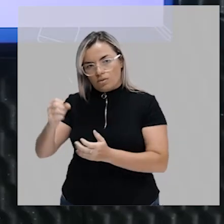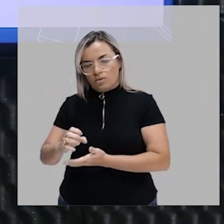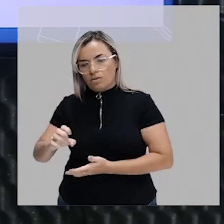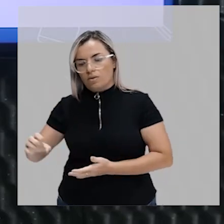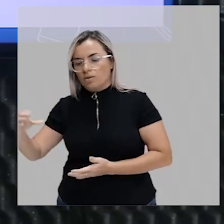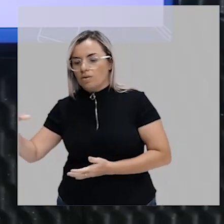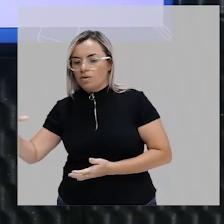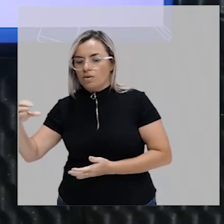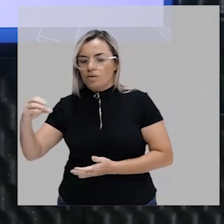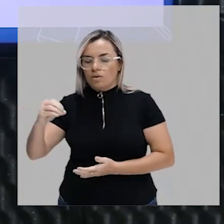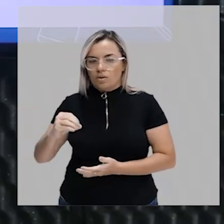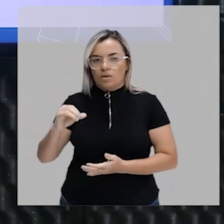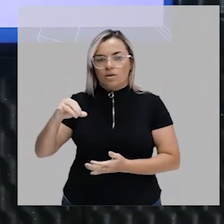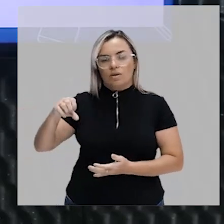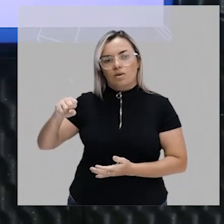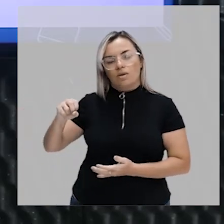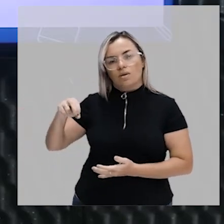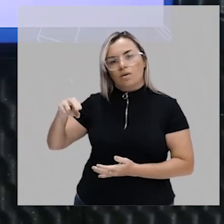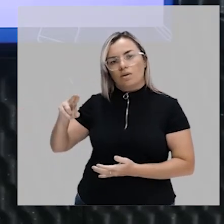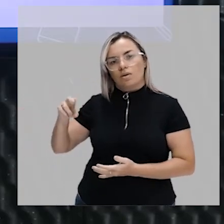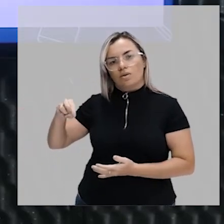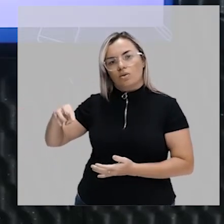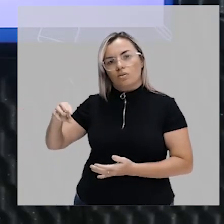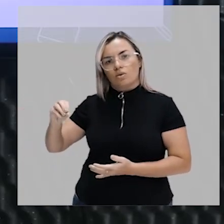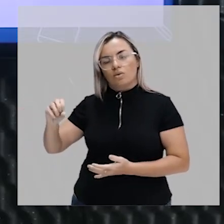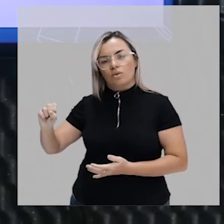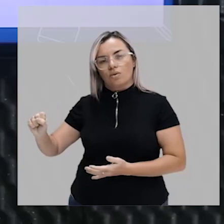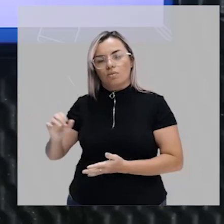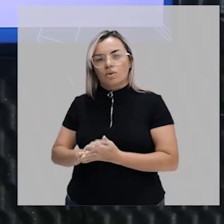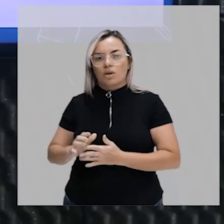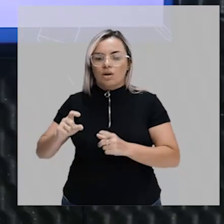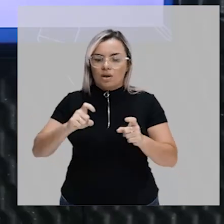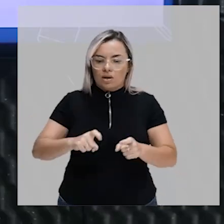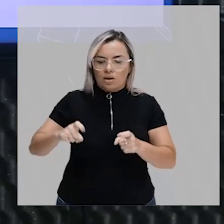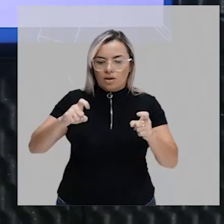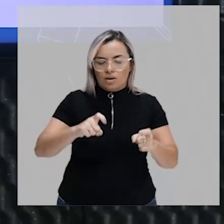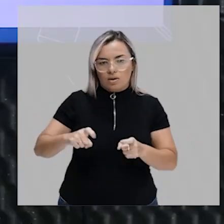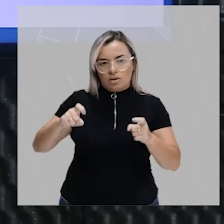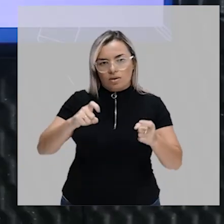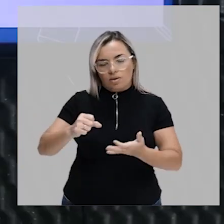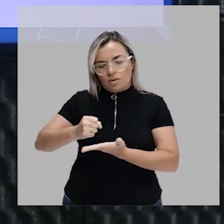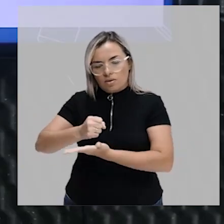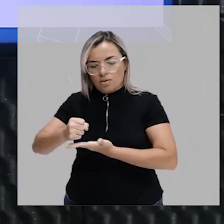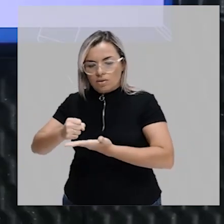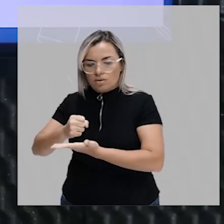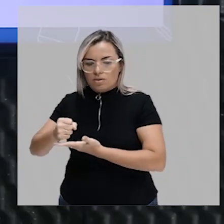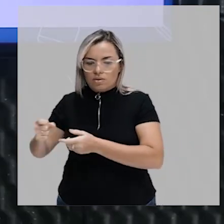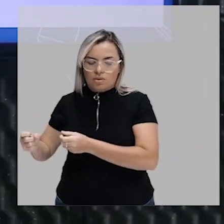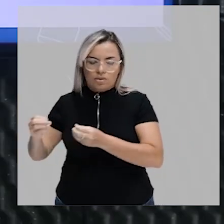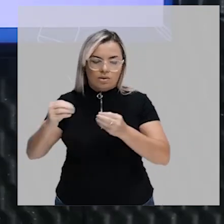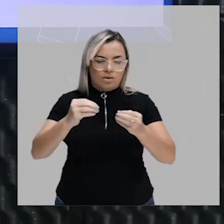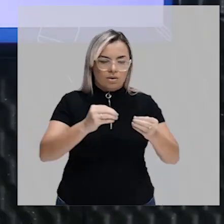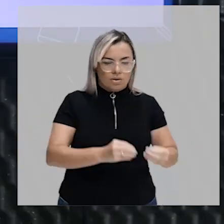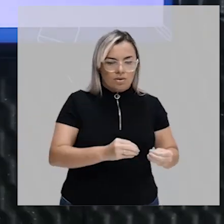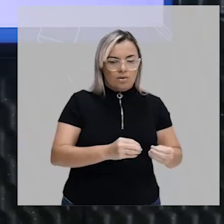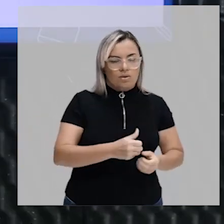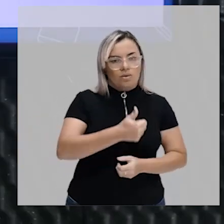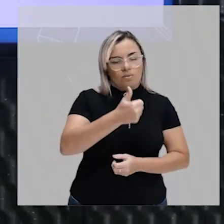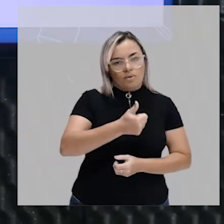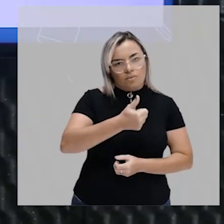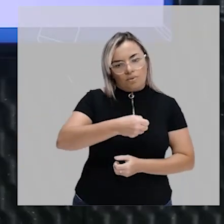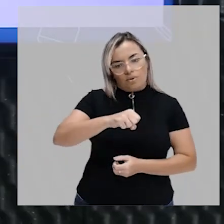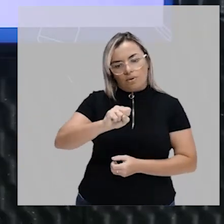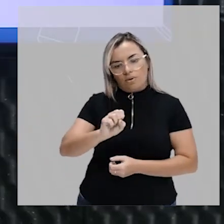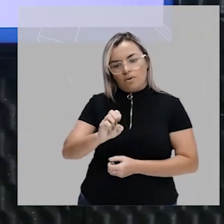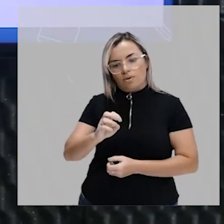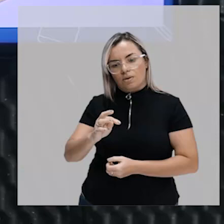vai produzir insumos agrícolas, vai produzir ração, para, né, dar a base para que o primeiro setor se desenvolva ainda mais. E,